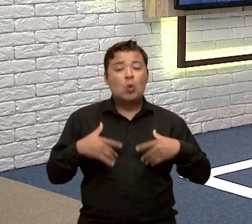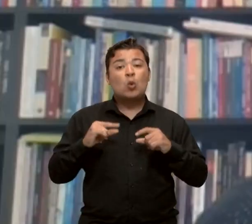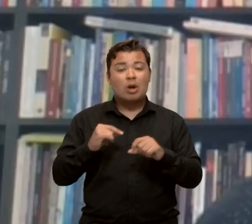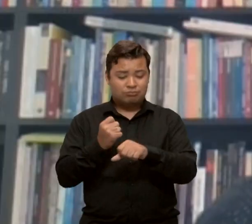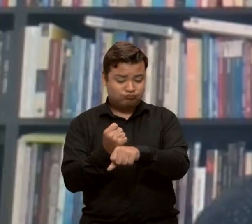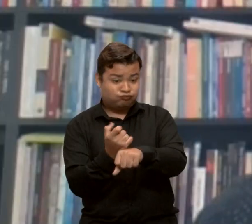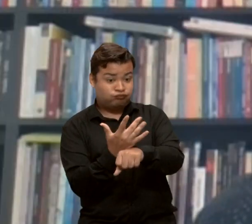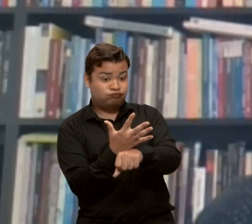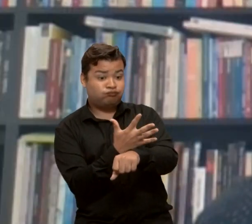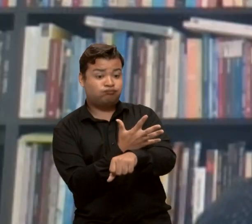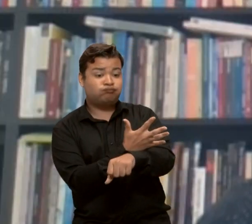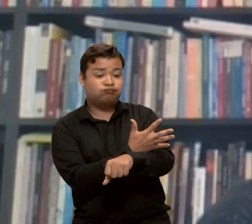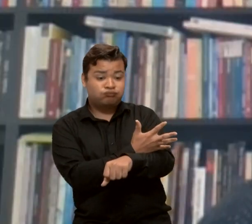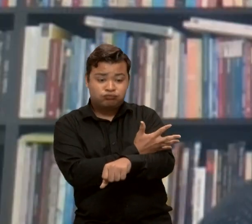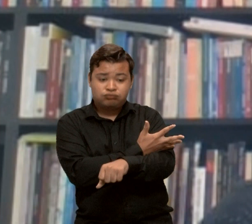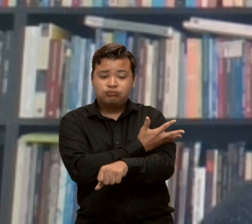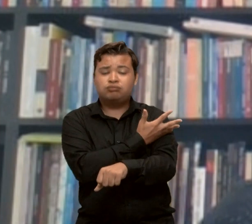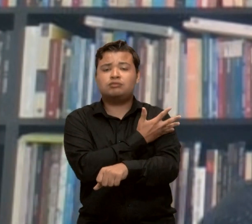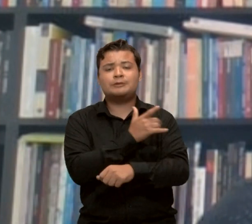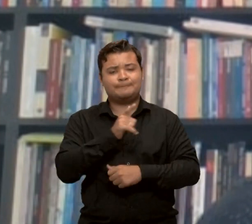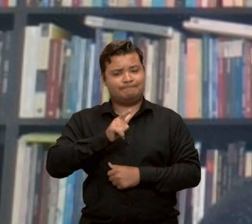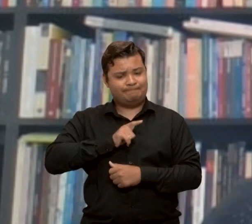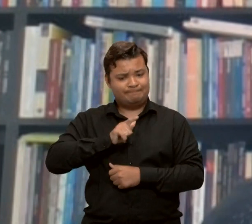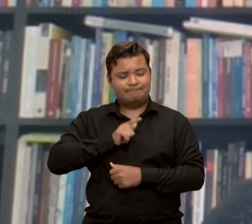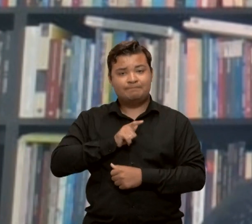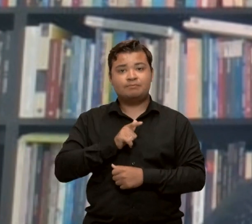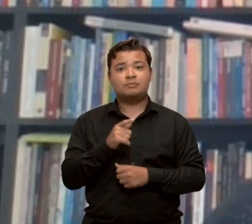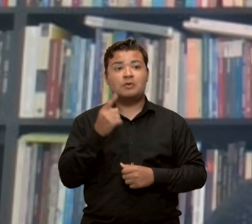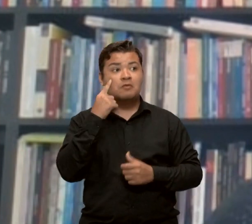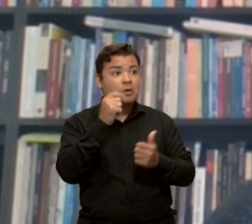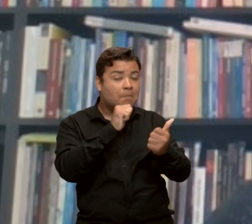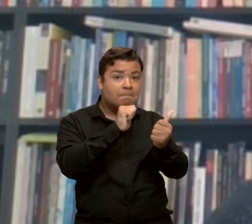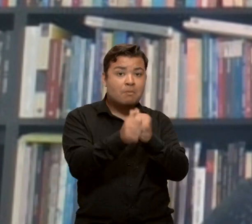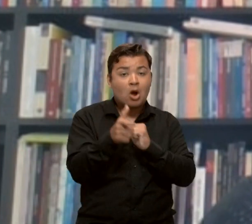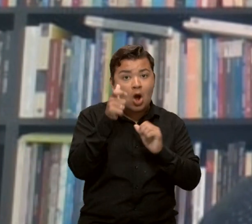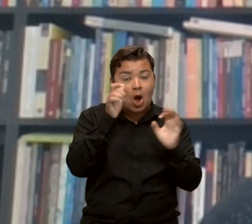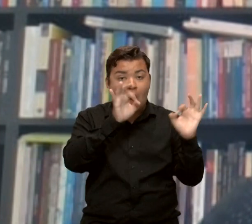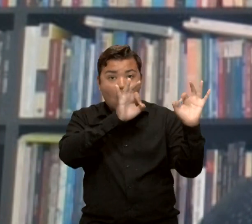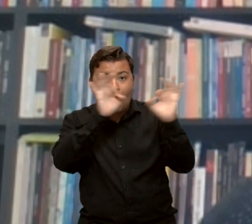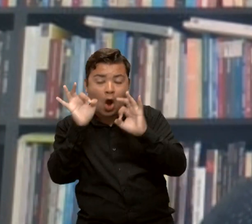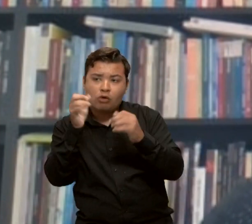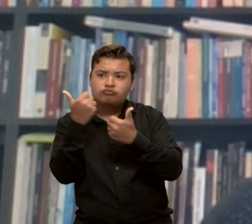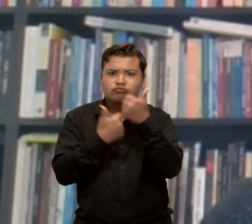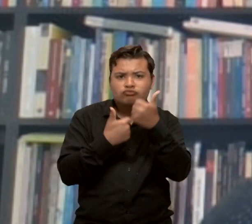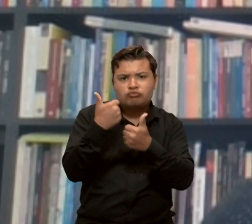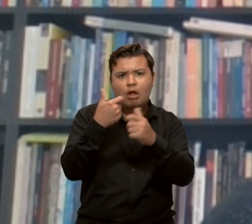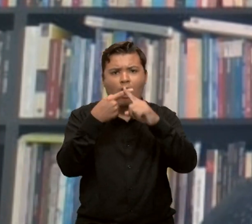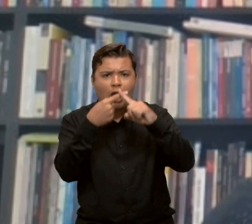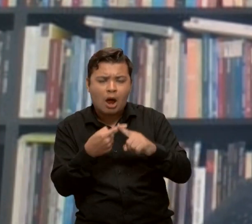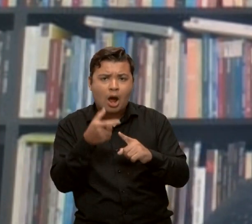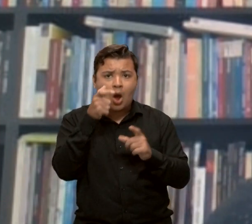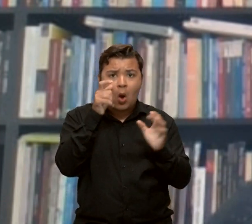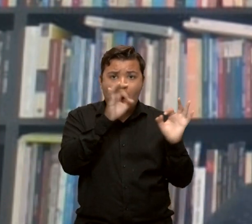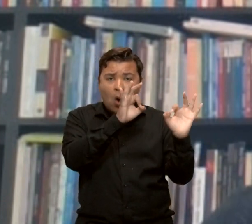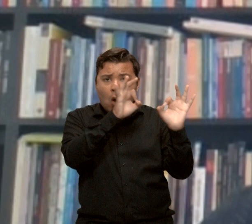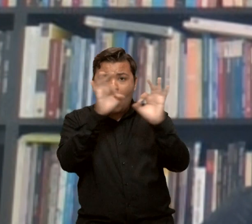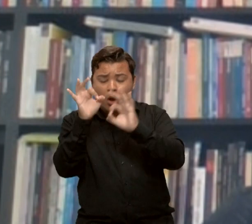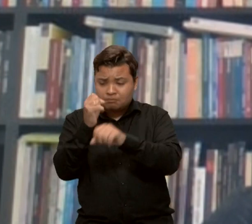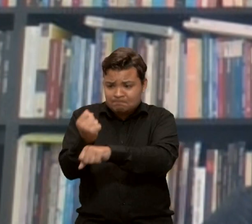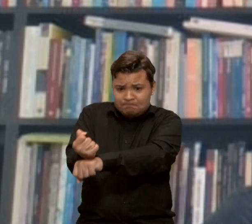emoções. Então, nos emocionamos muito com o esporte, com o jogo, e emoções tanto positivas